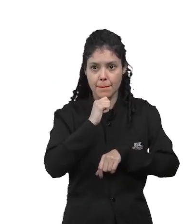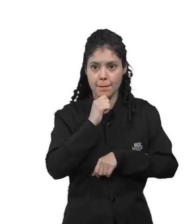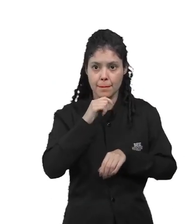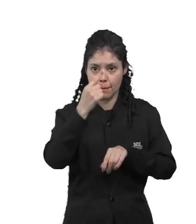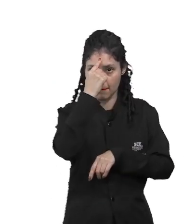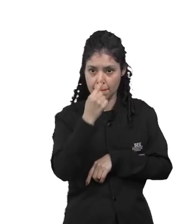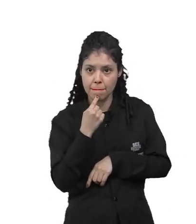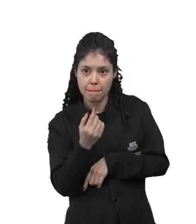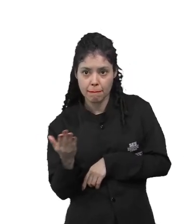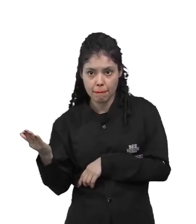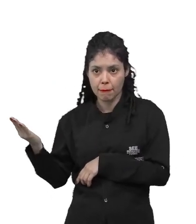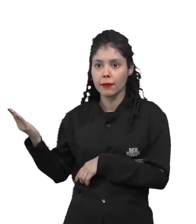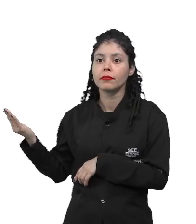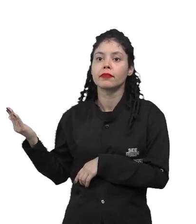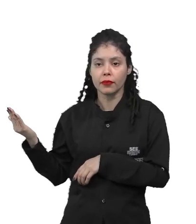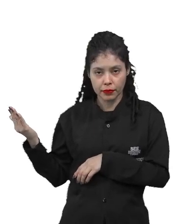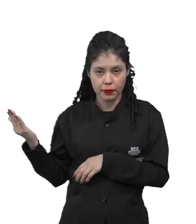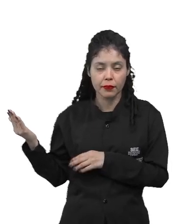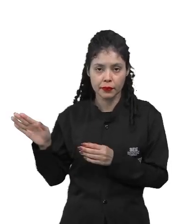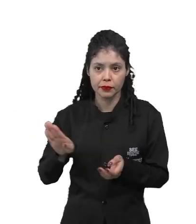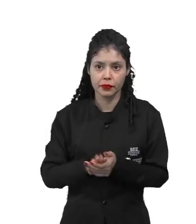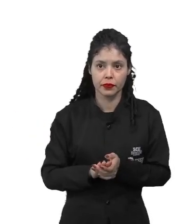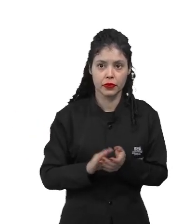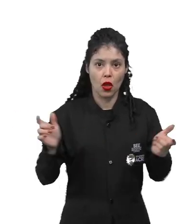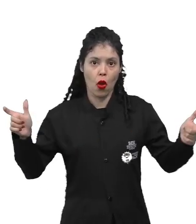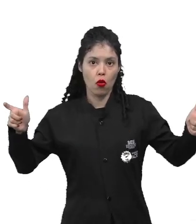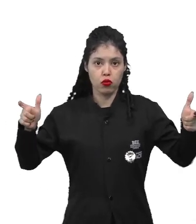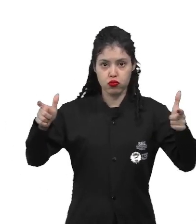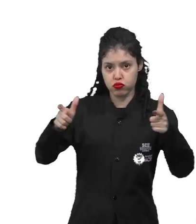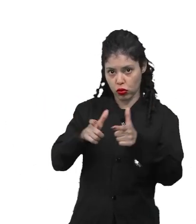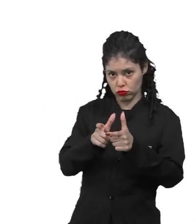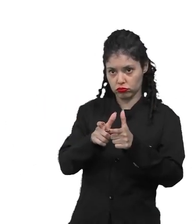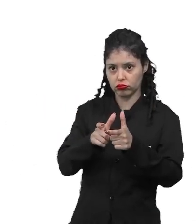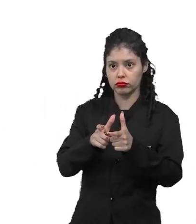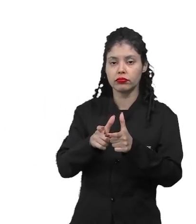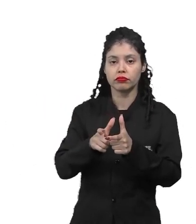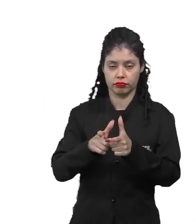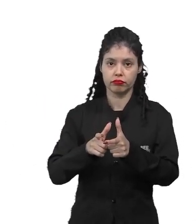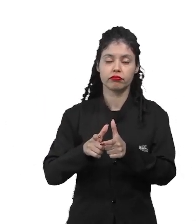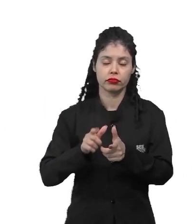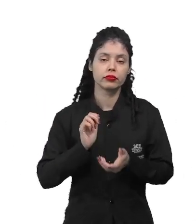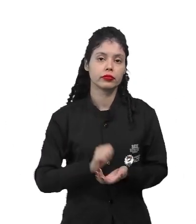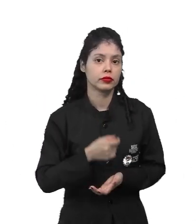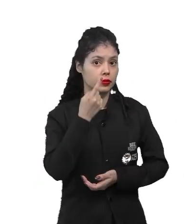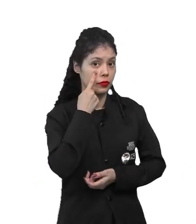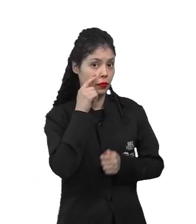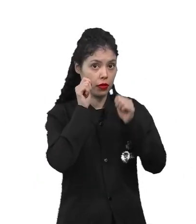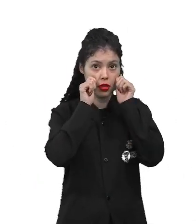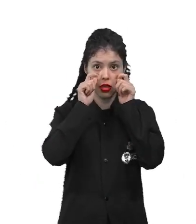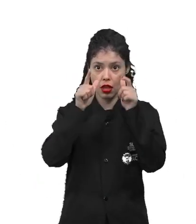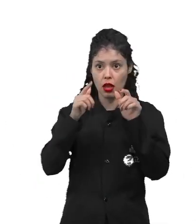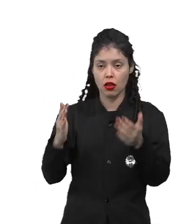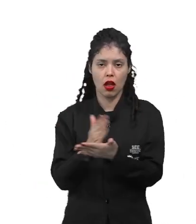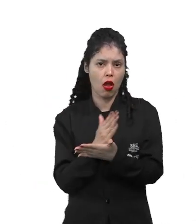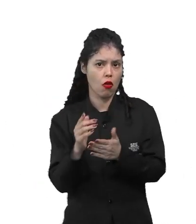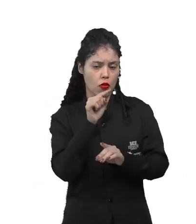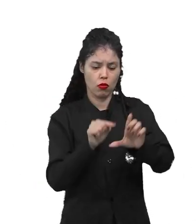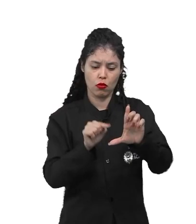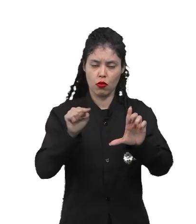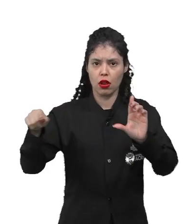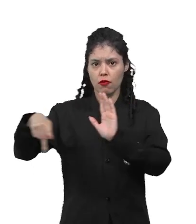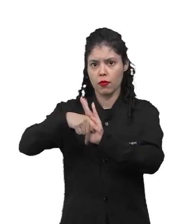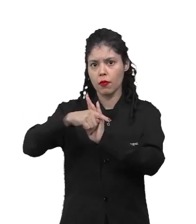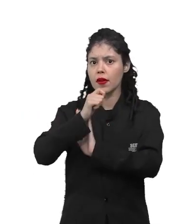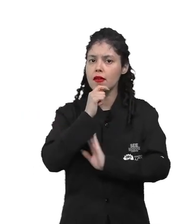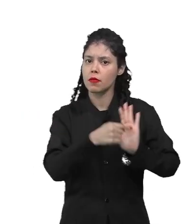né, o emojizinho, a gente chama de decrescente, tá bom? Então fica ligado aí, ó, e a gente tem aqui alguns gráficos para representar.